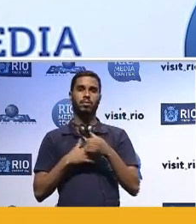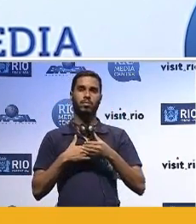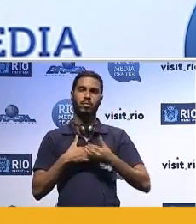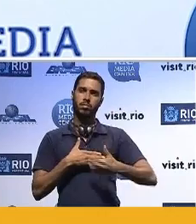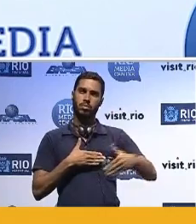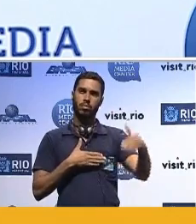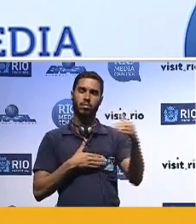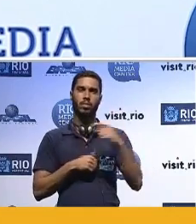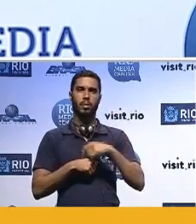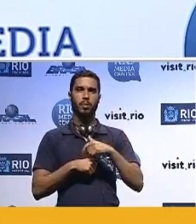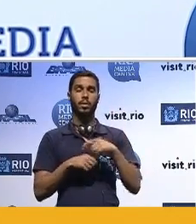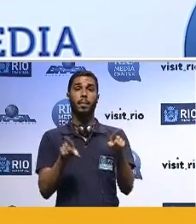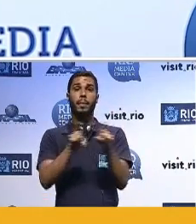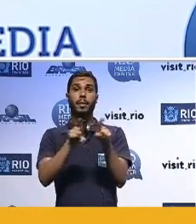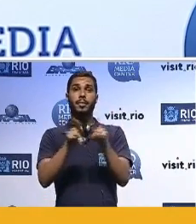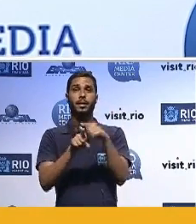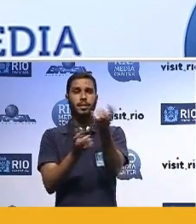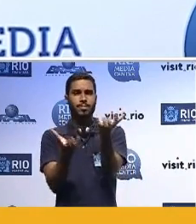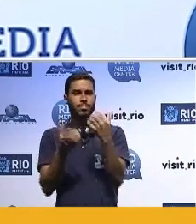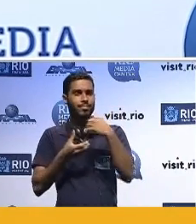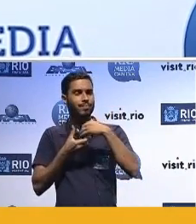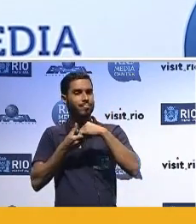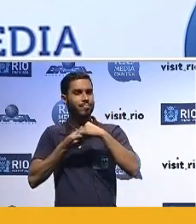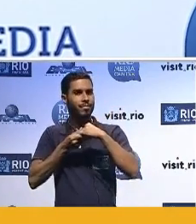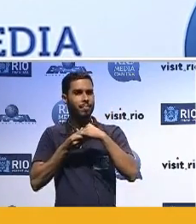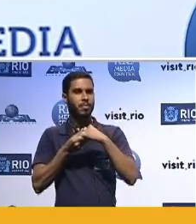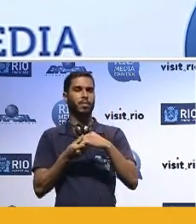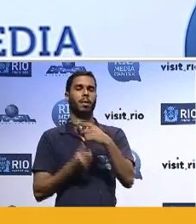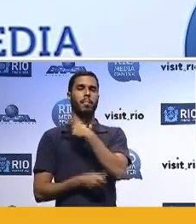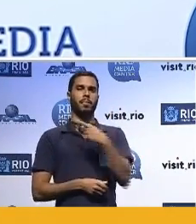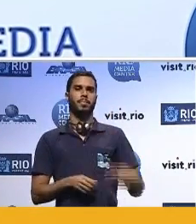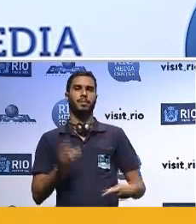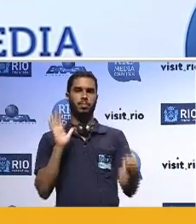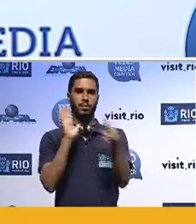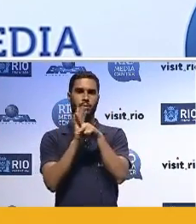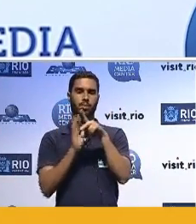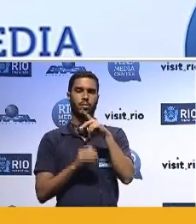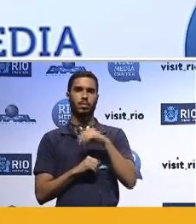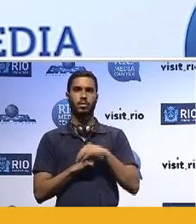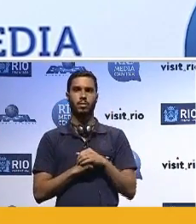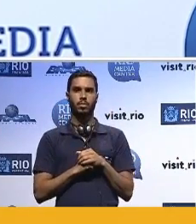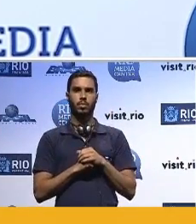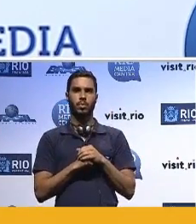fazer uma saudação ao presidente da Embratur, o Lumertz,